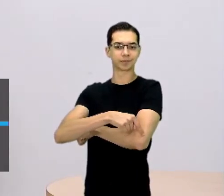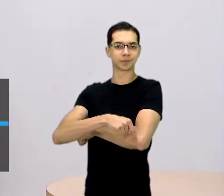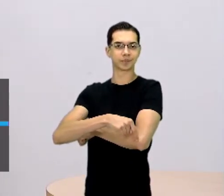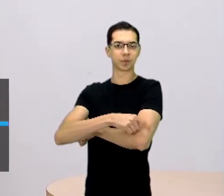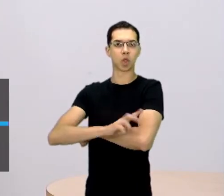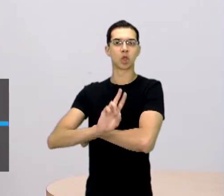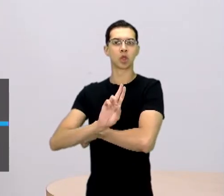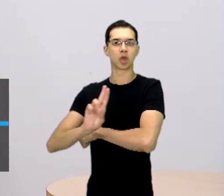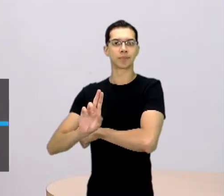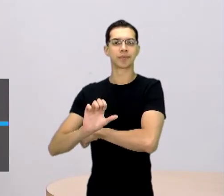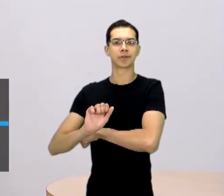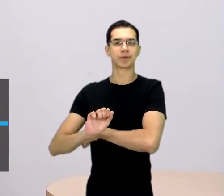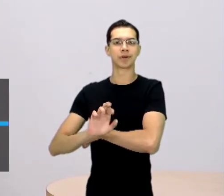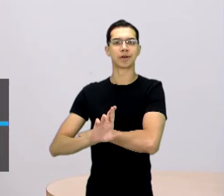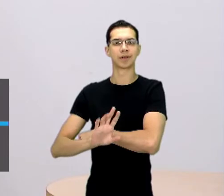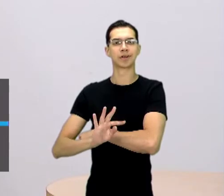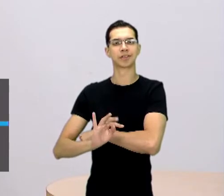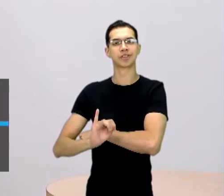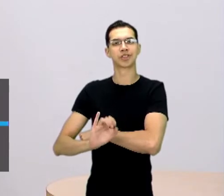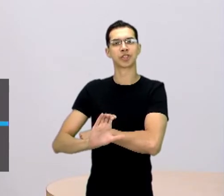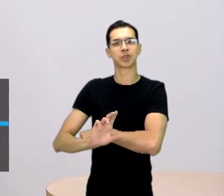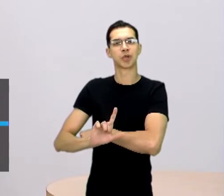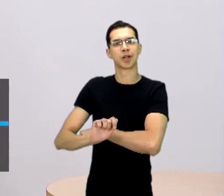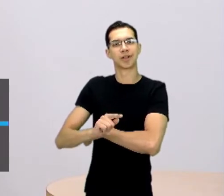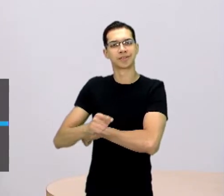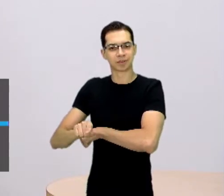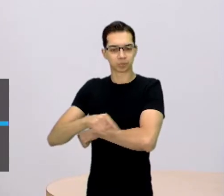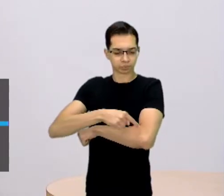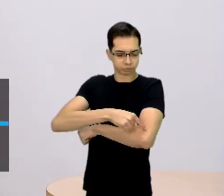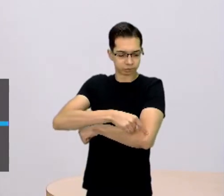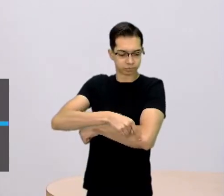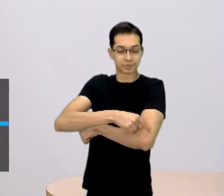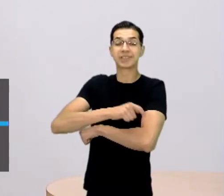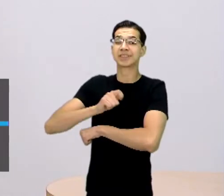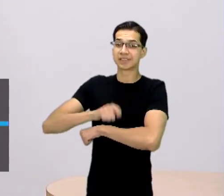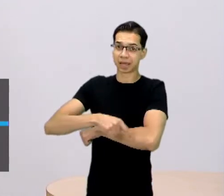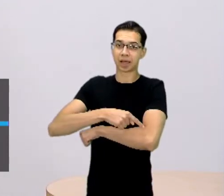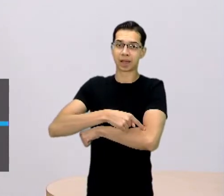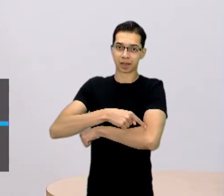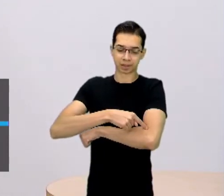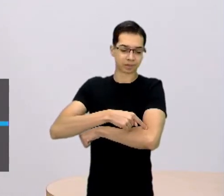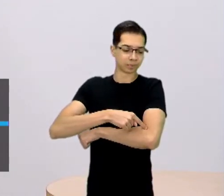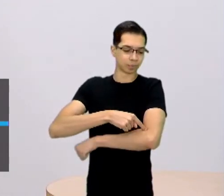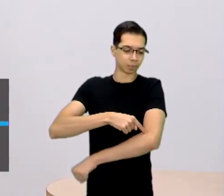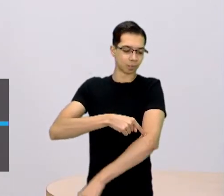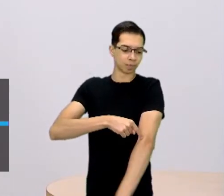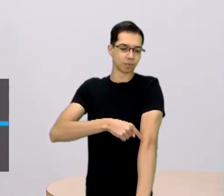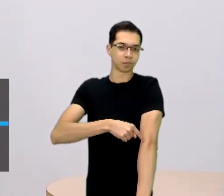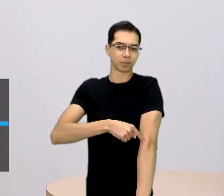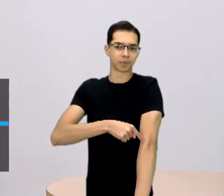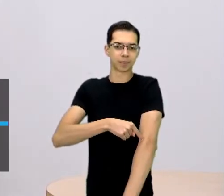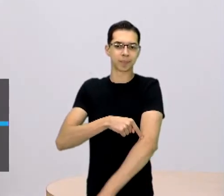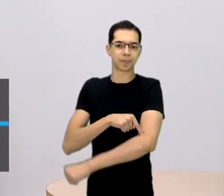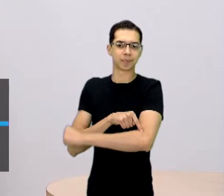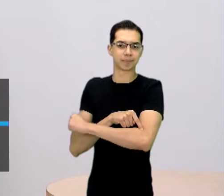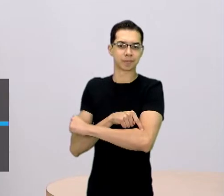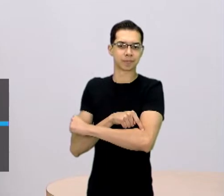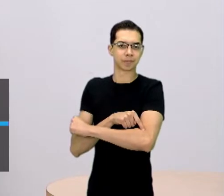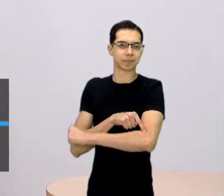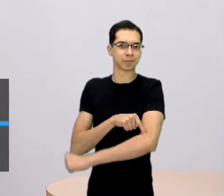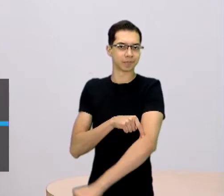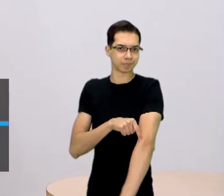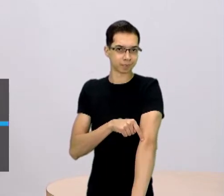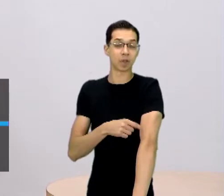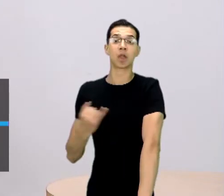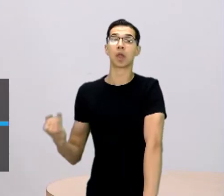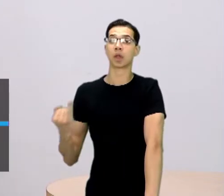que justamente permite que eu faça, então, esse tipo de movimentação. Então, isso é importante. E, além